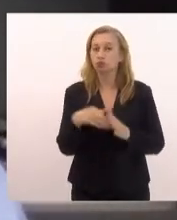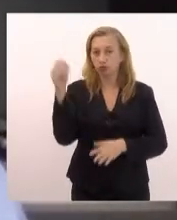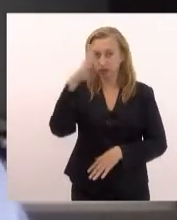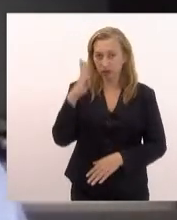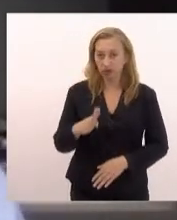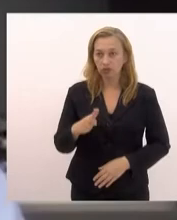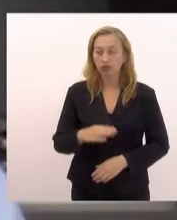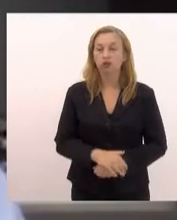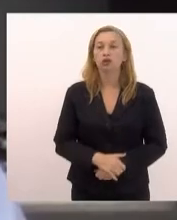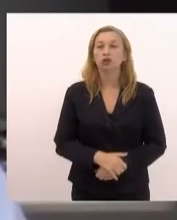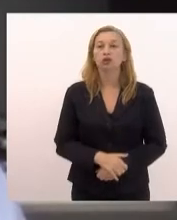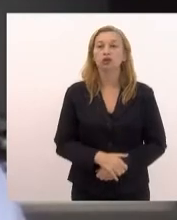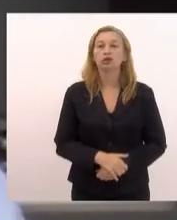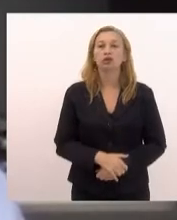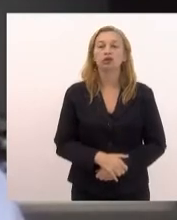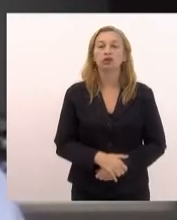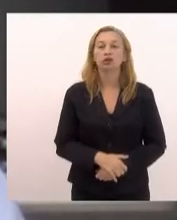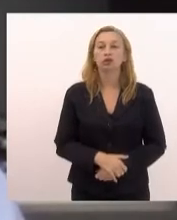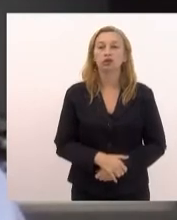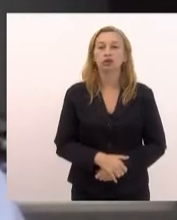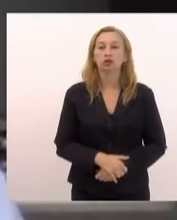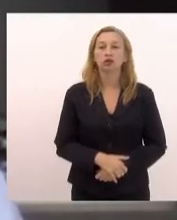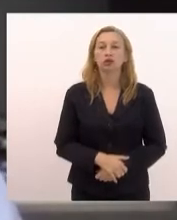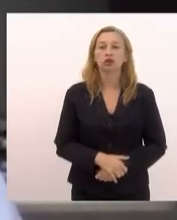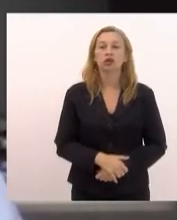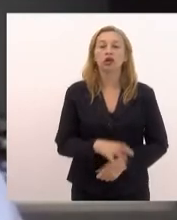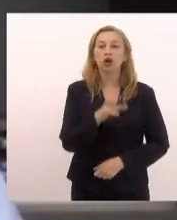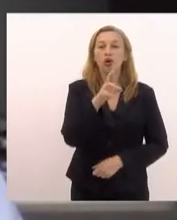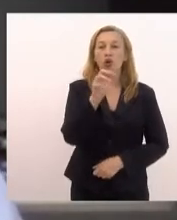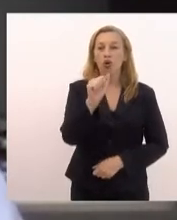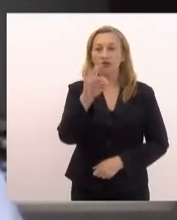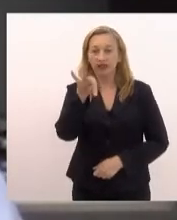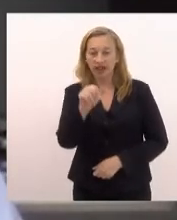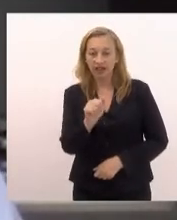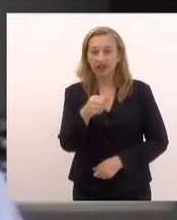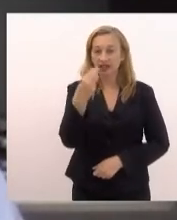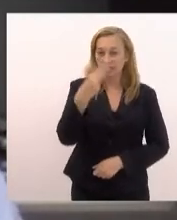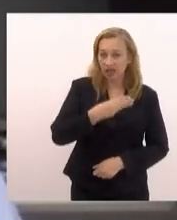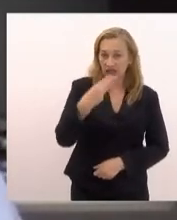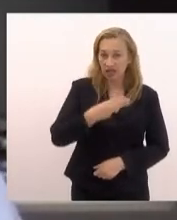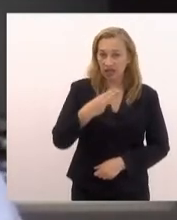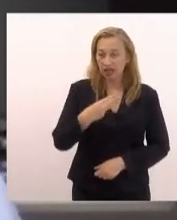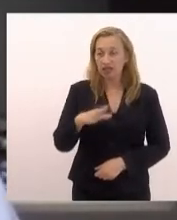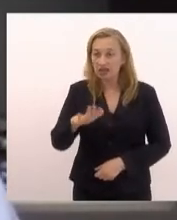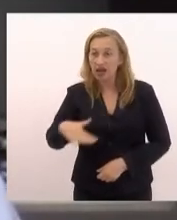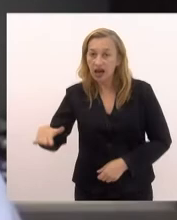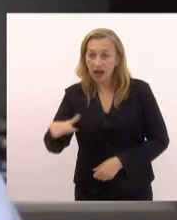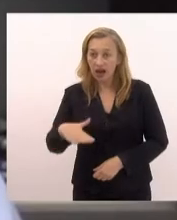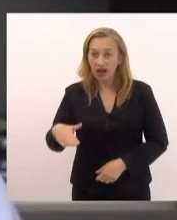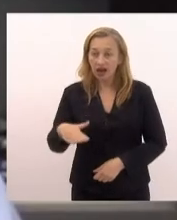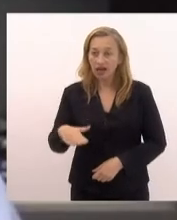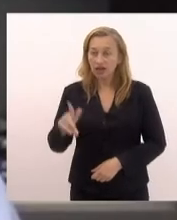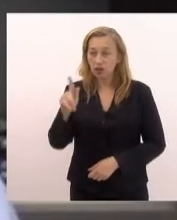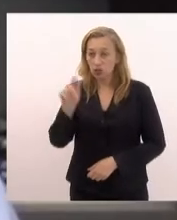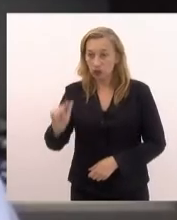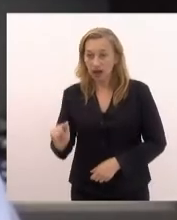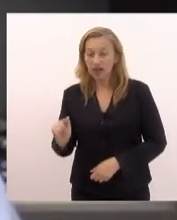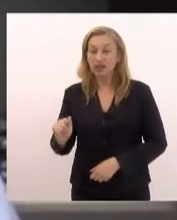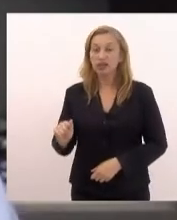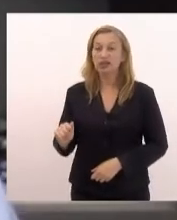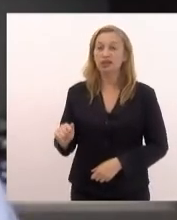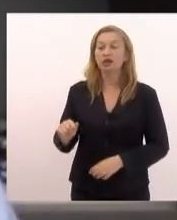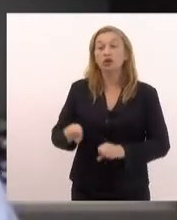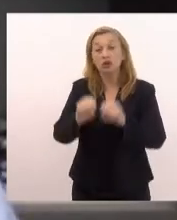Brasil. A Rota 3 e essa unidade de processamento que está no Gaslub passam a compor o